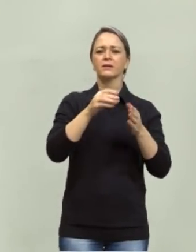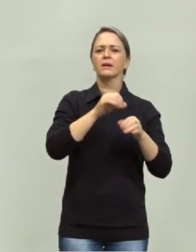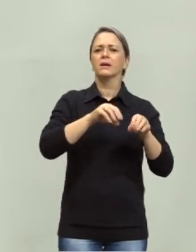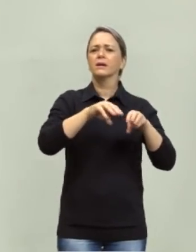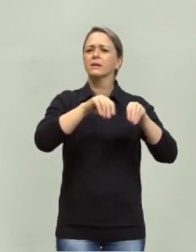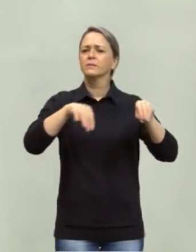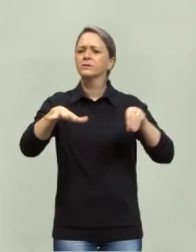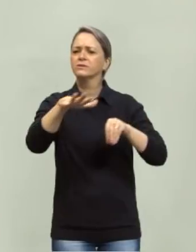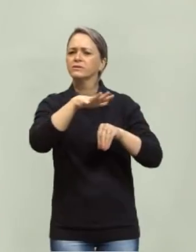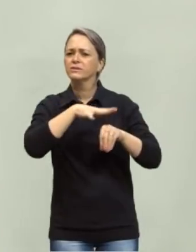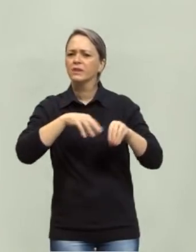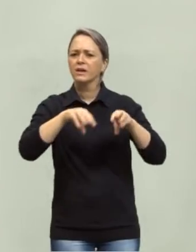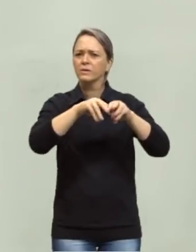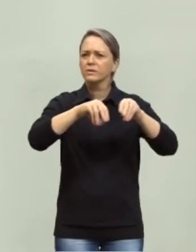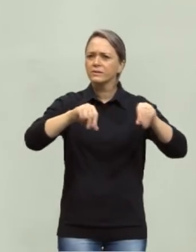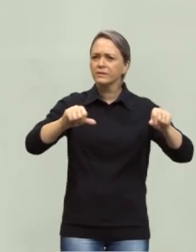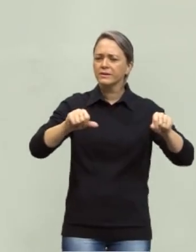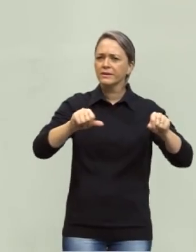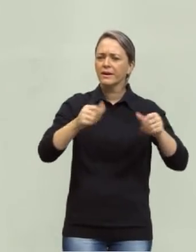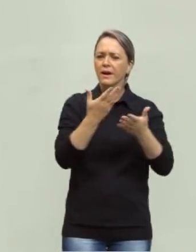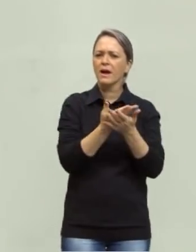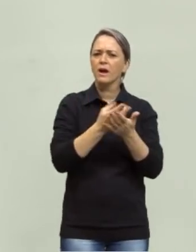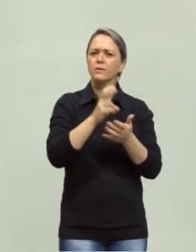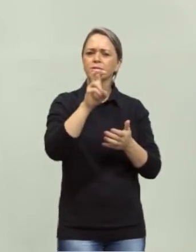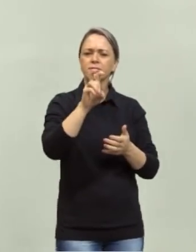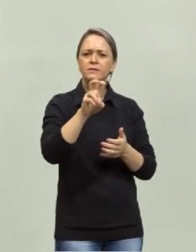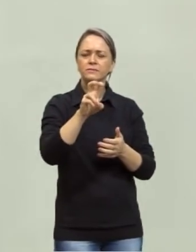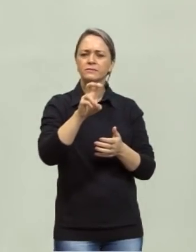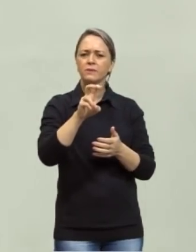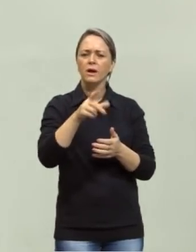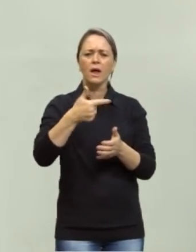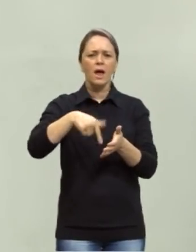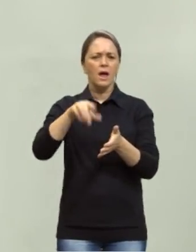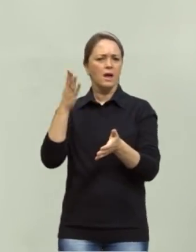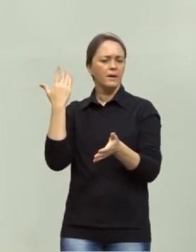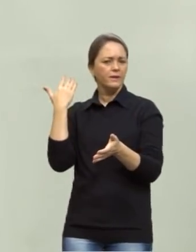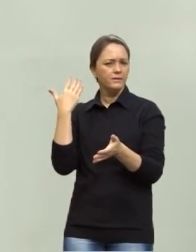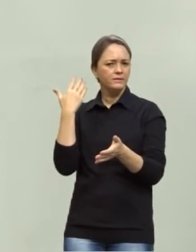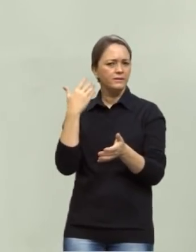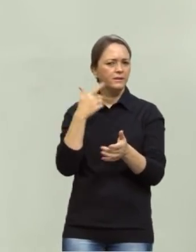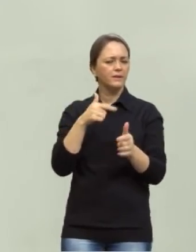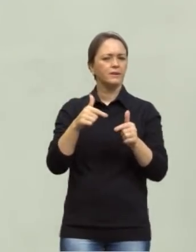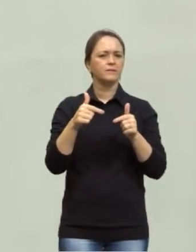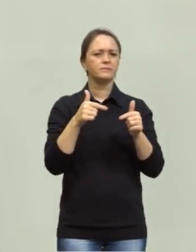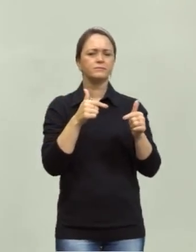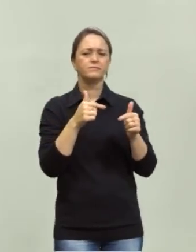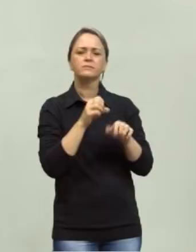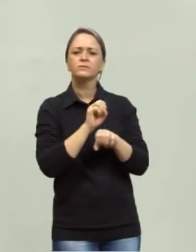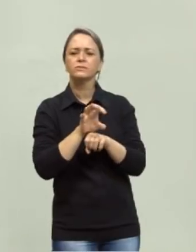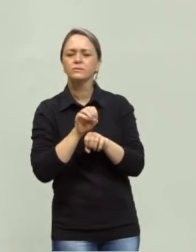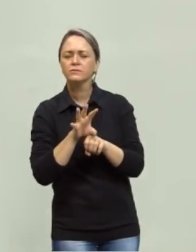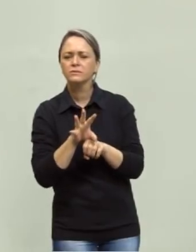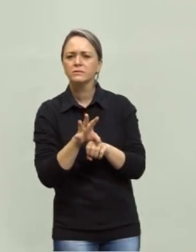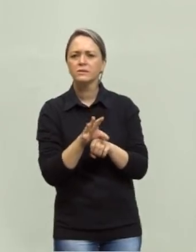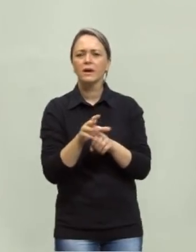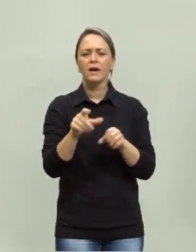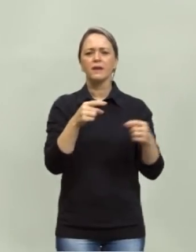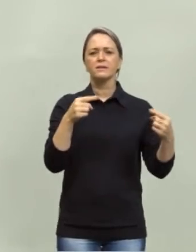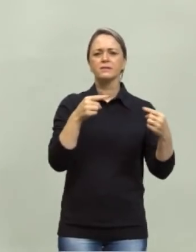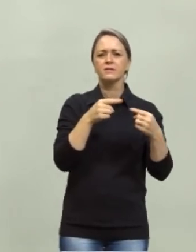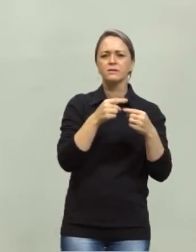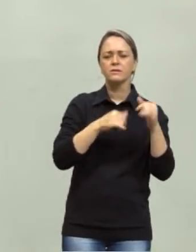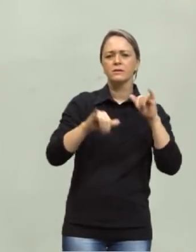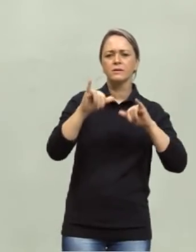inorgânica iremos para aula de número 5 não número 4 nós trabalhamos as ligações químicas hoje a gente vai dar